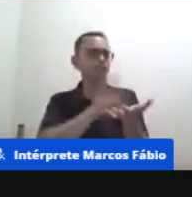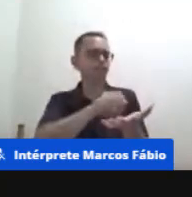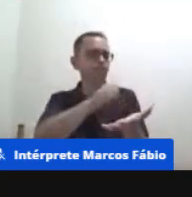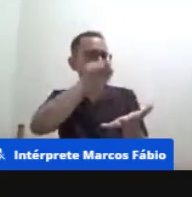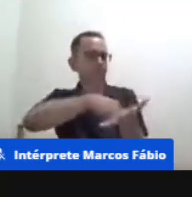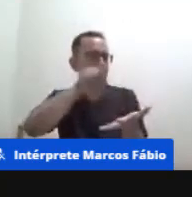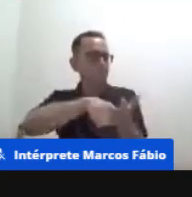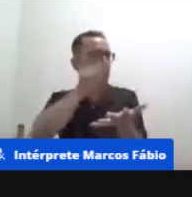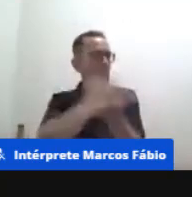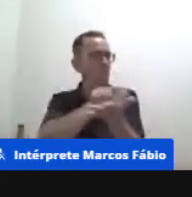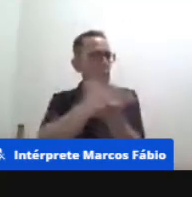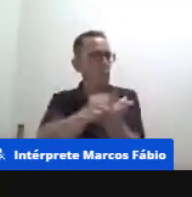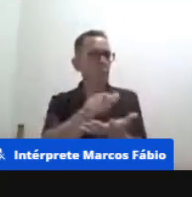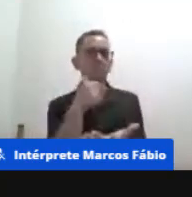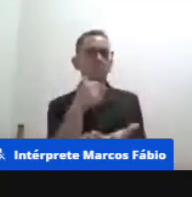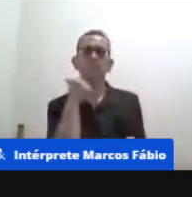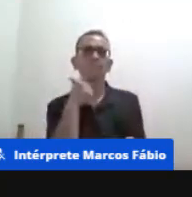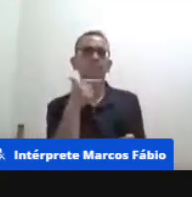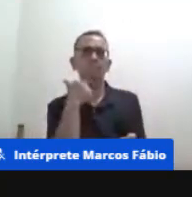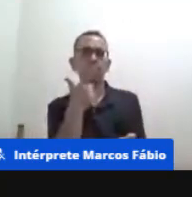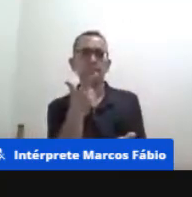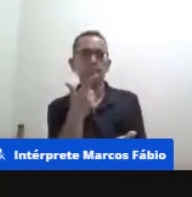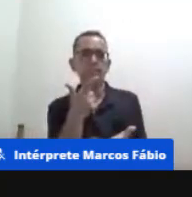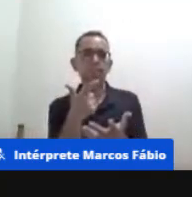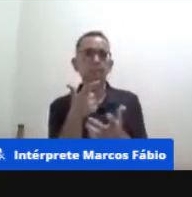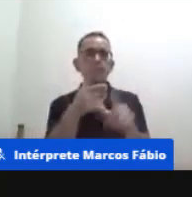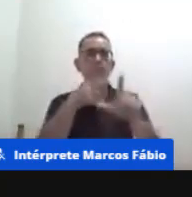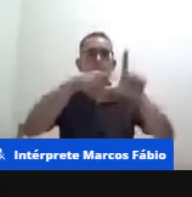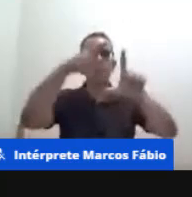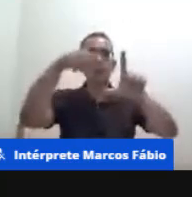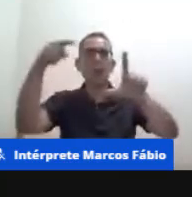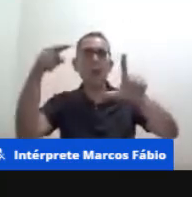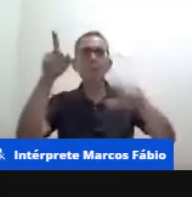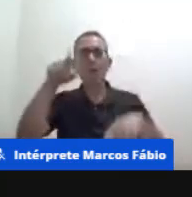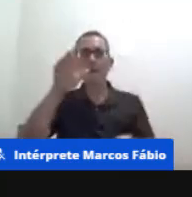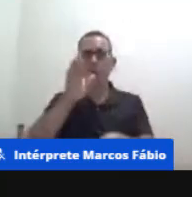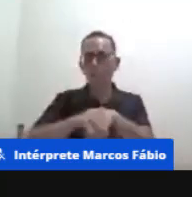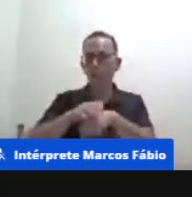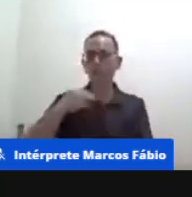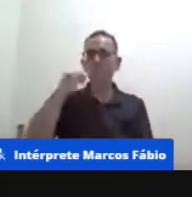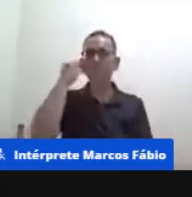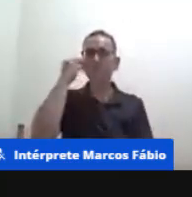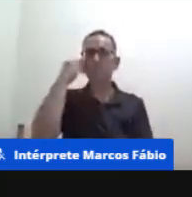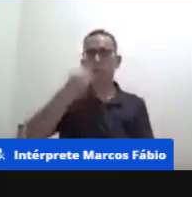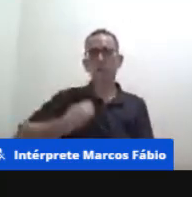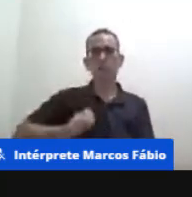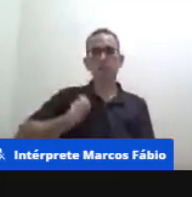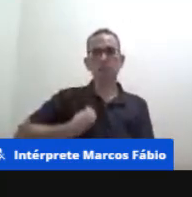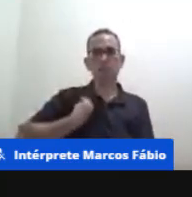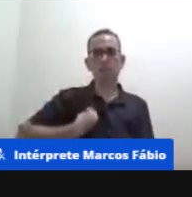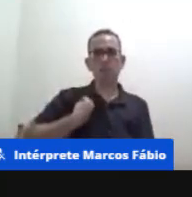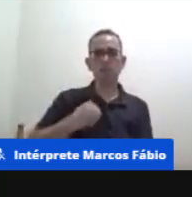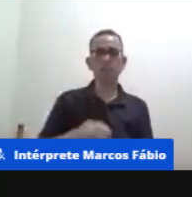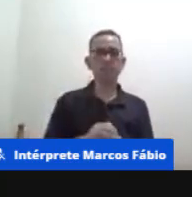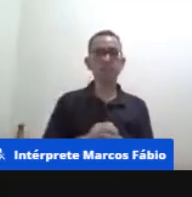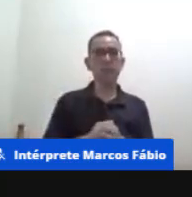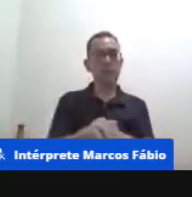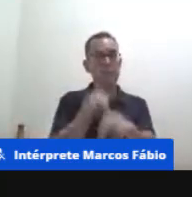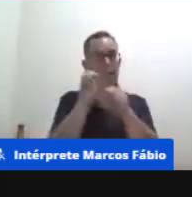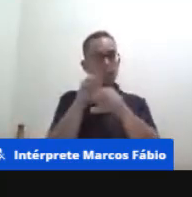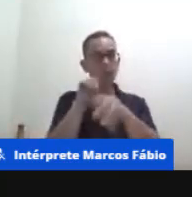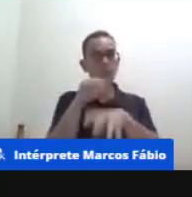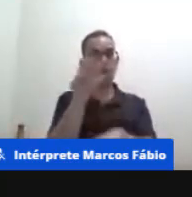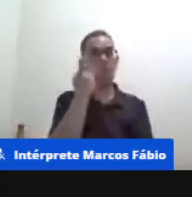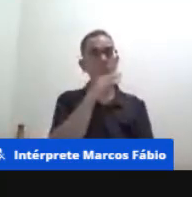papel, registro gráfico, é mais a vivência mesmo. Ainda na educação infantil, busca-se